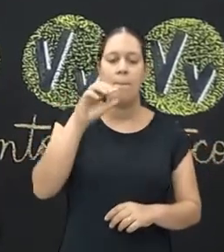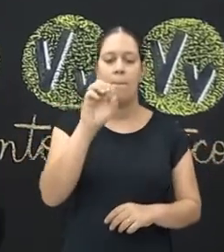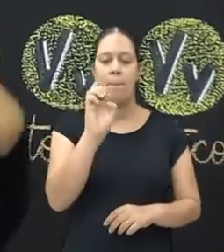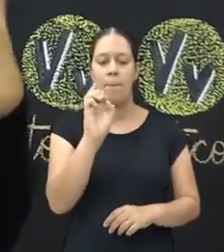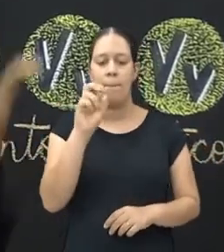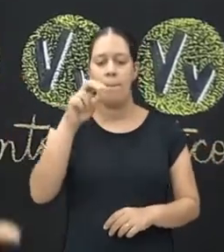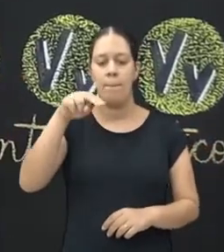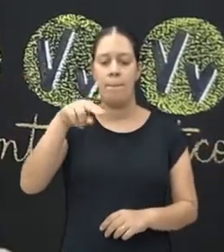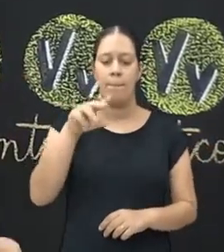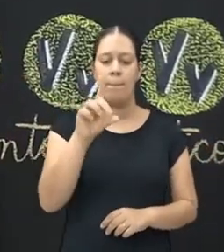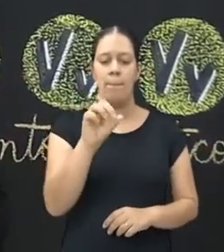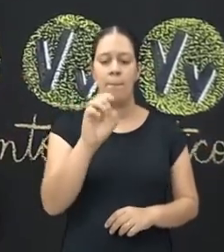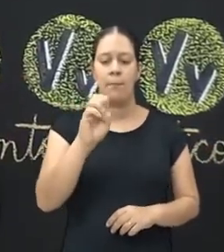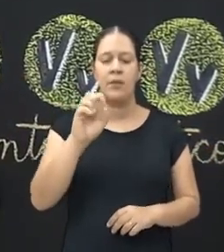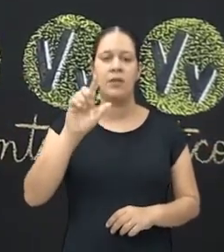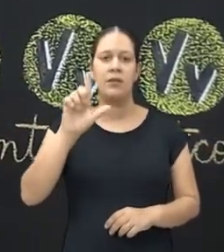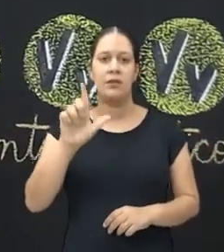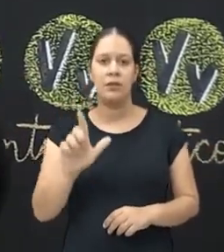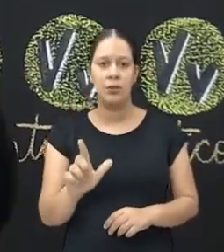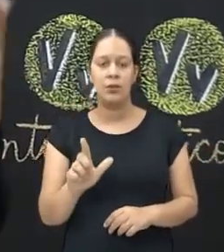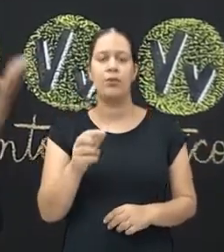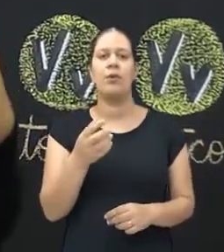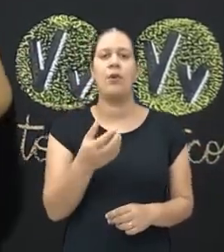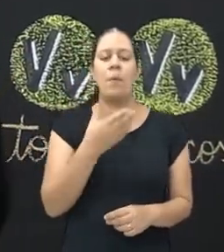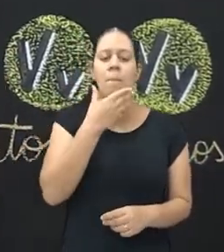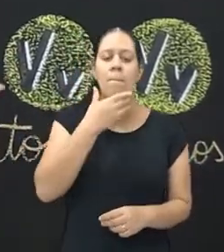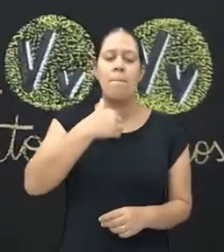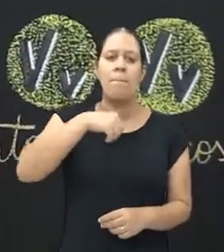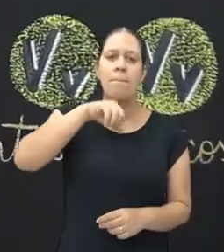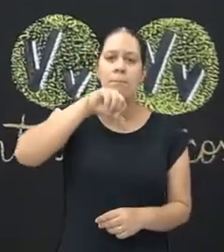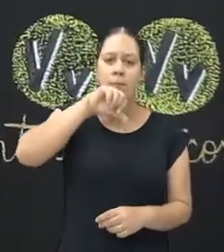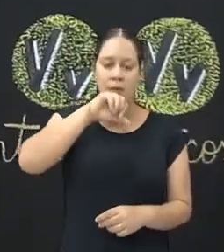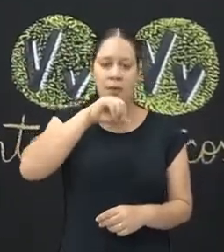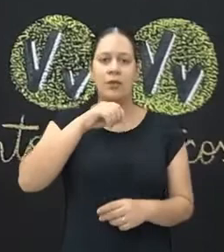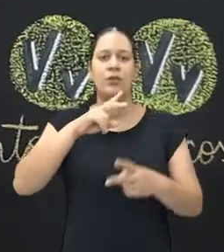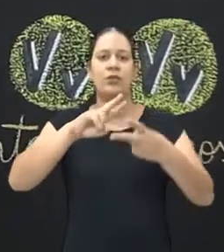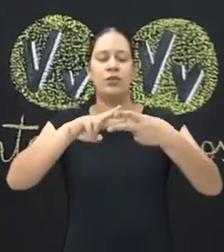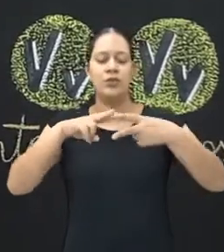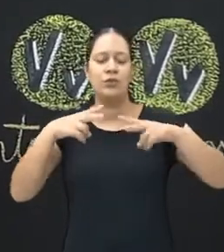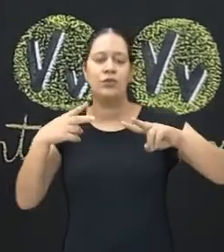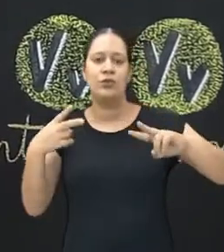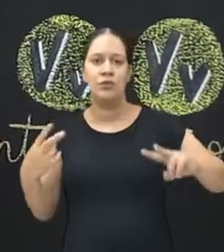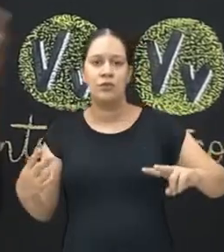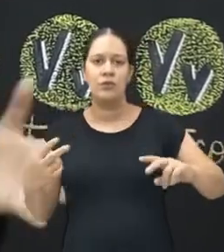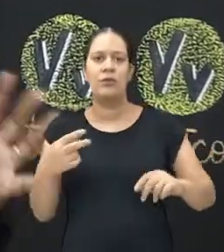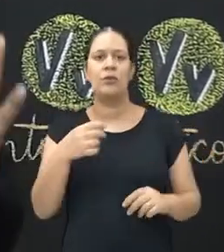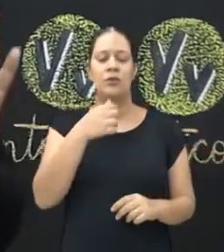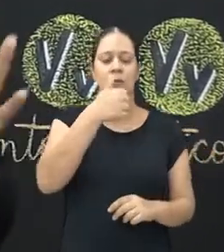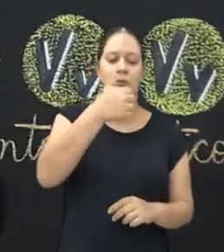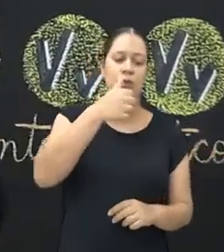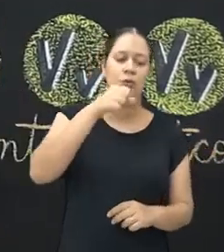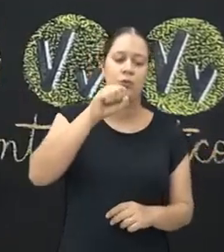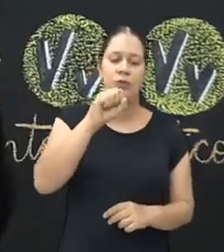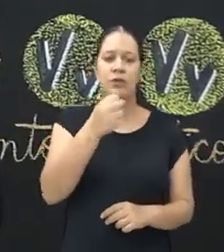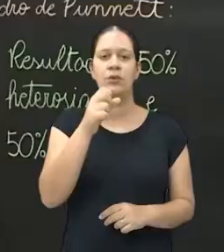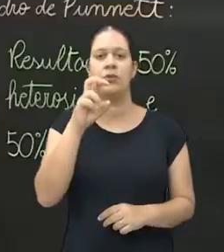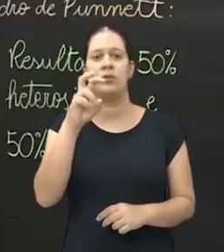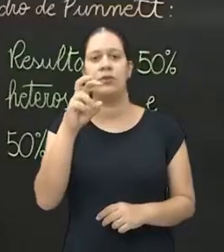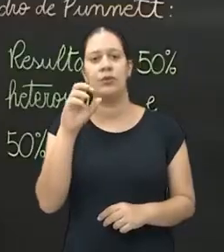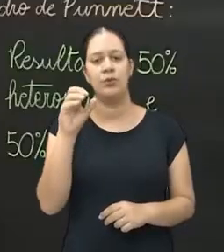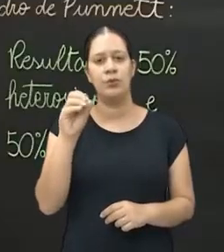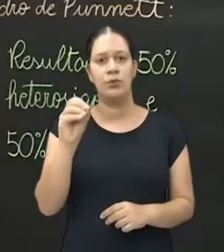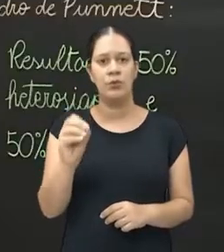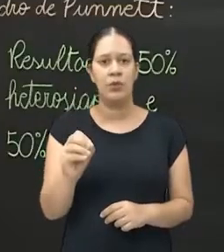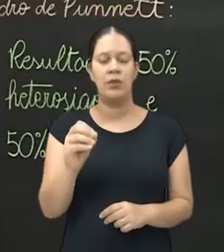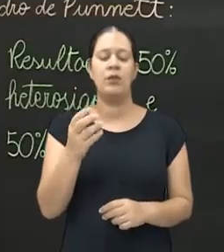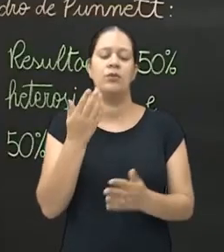é considerado o pai da genética. Ele foi um biólogo, um monge, um botânico. Nos idos de 1850, ele se